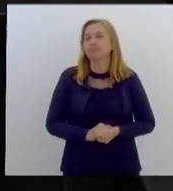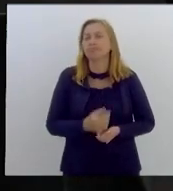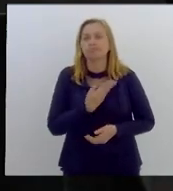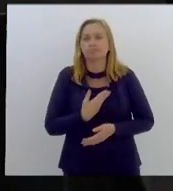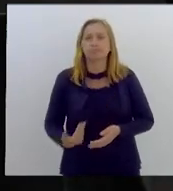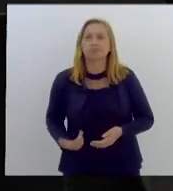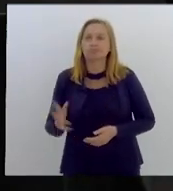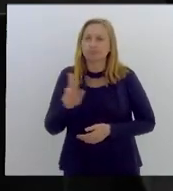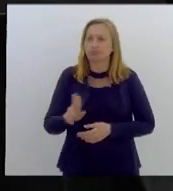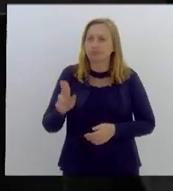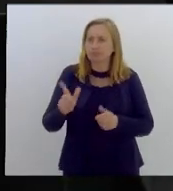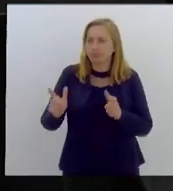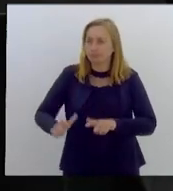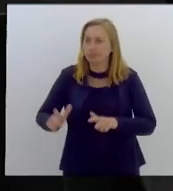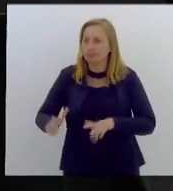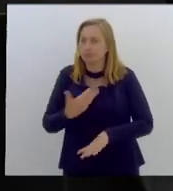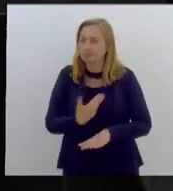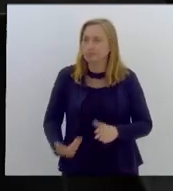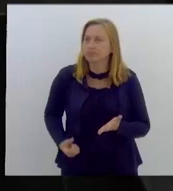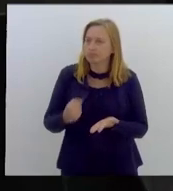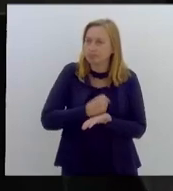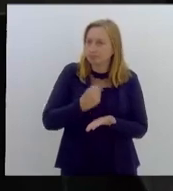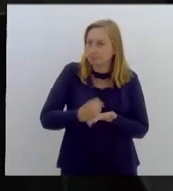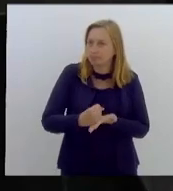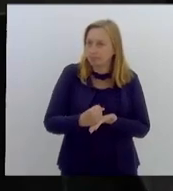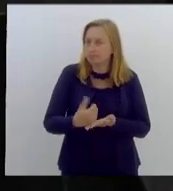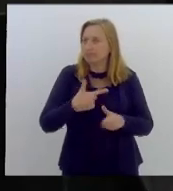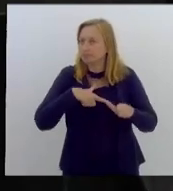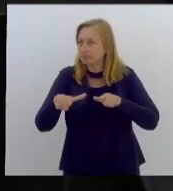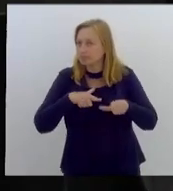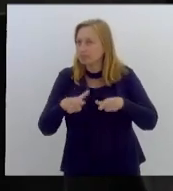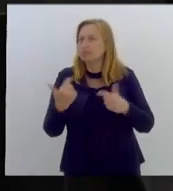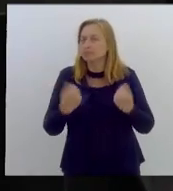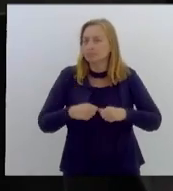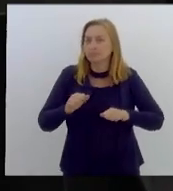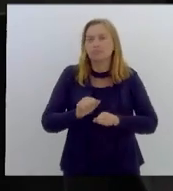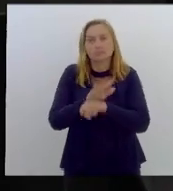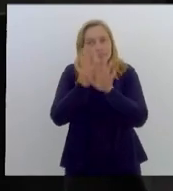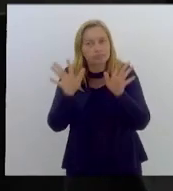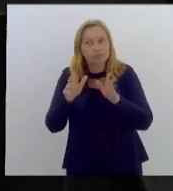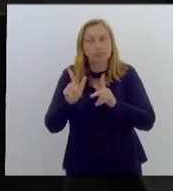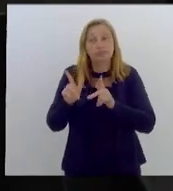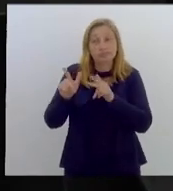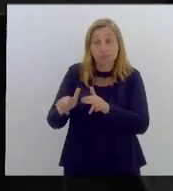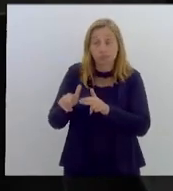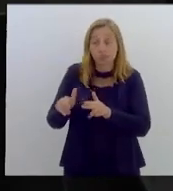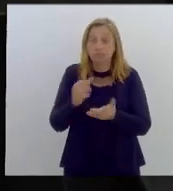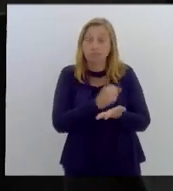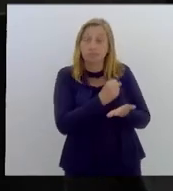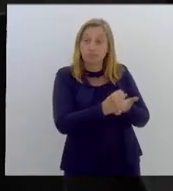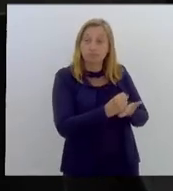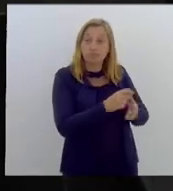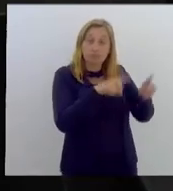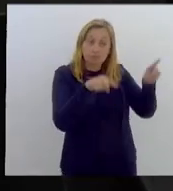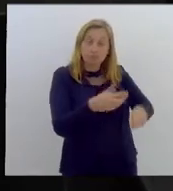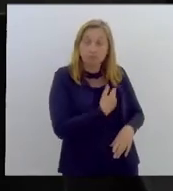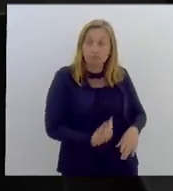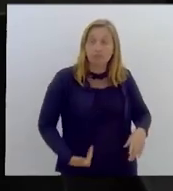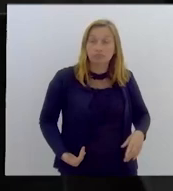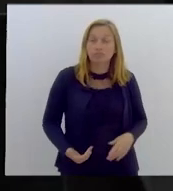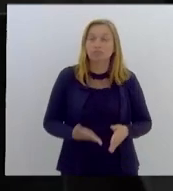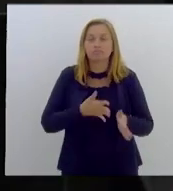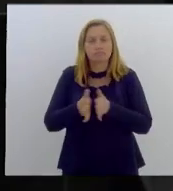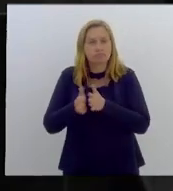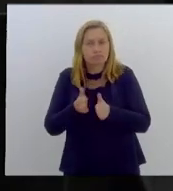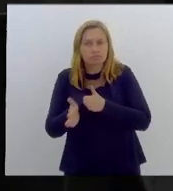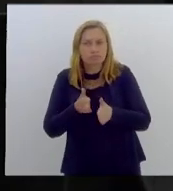usar órgãos públicos para fazer a contratação de força de trabalho, tem que ter a mesma transparência que a contratação de servidores públicos. Tem que ser